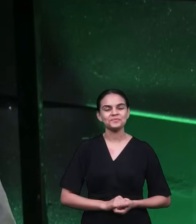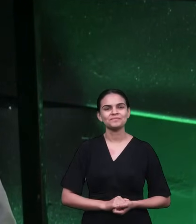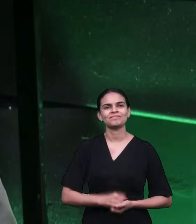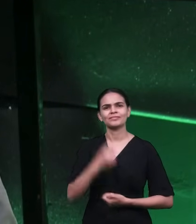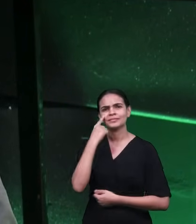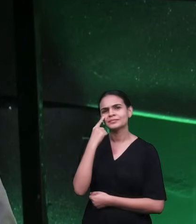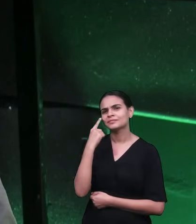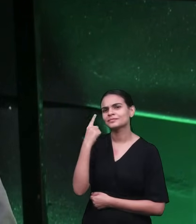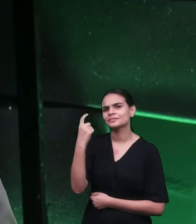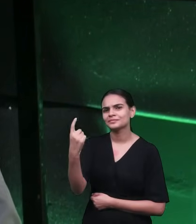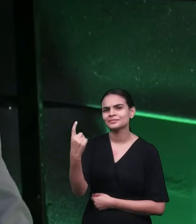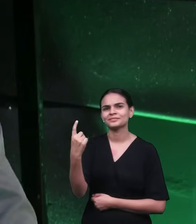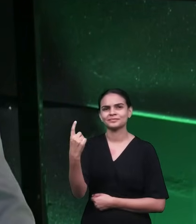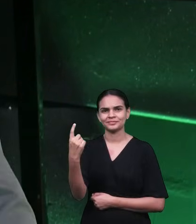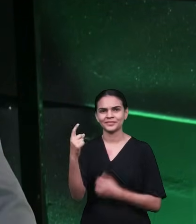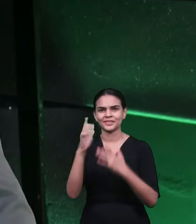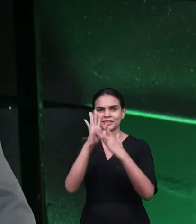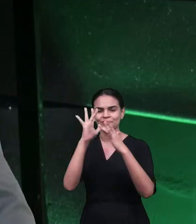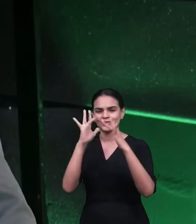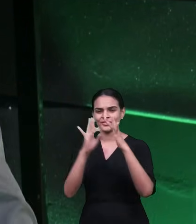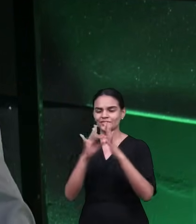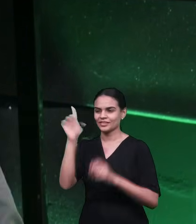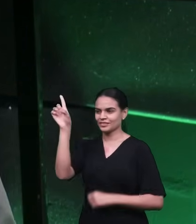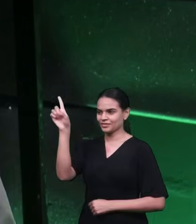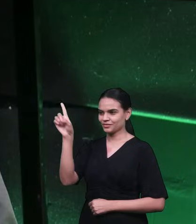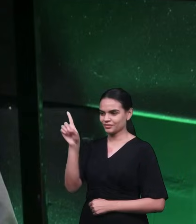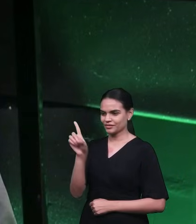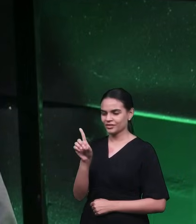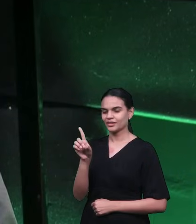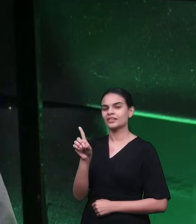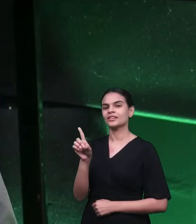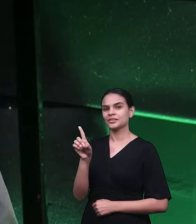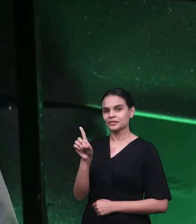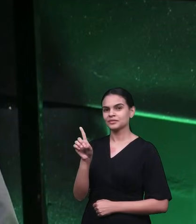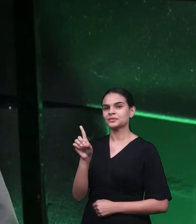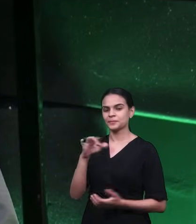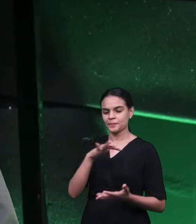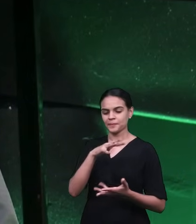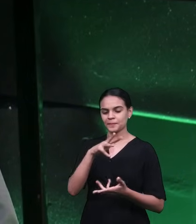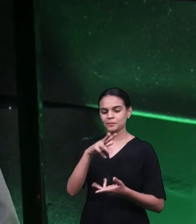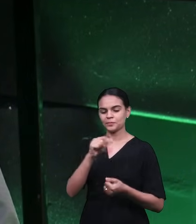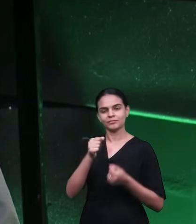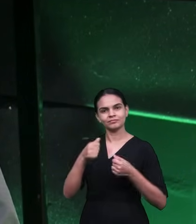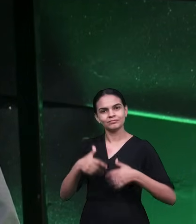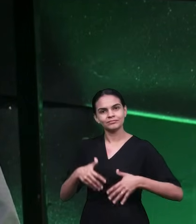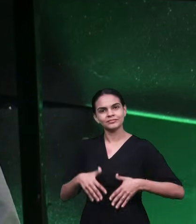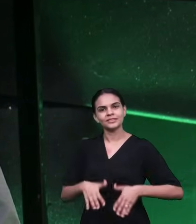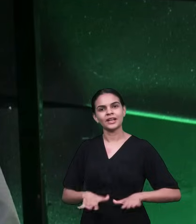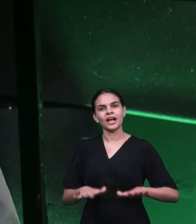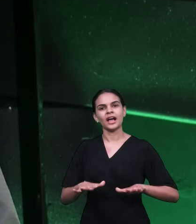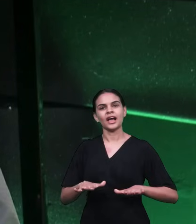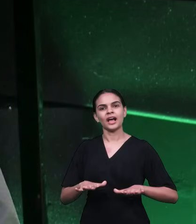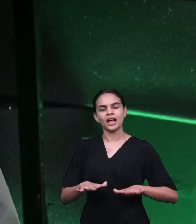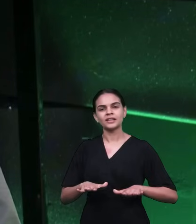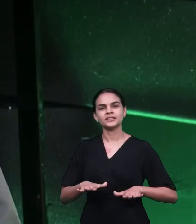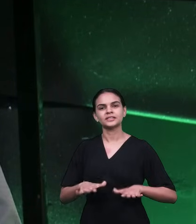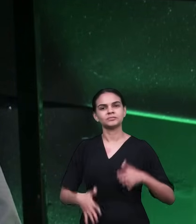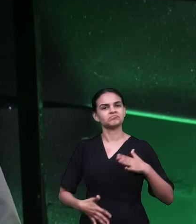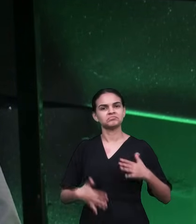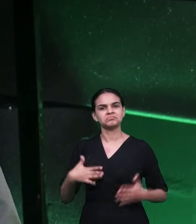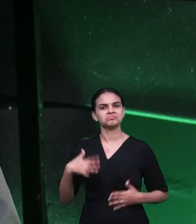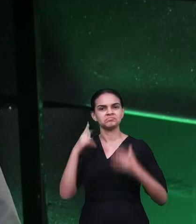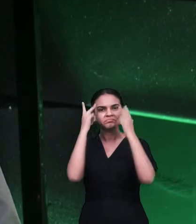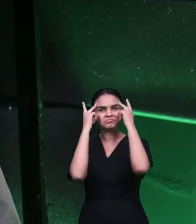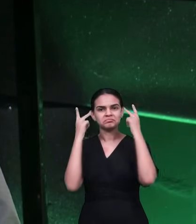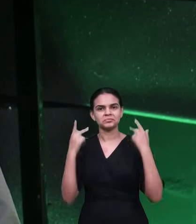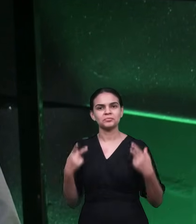porque Jesus, ele quando vem ao mundo, ele vem como o Filho do Homem. Sim. Ele vem como matéria. Mas